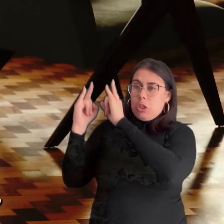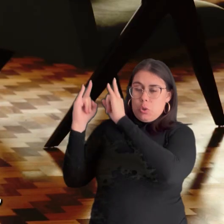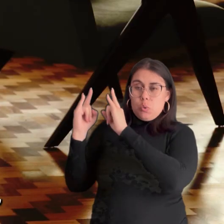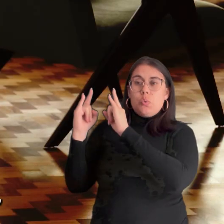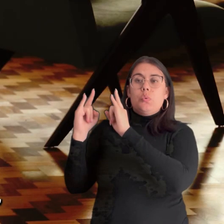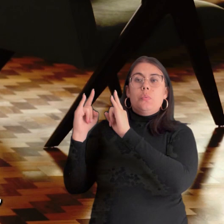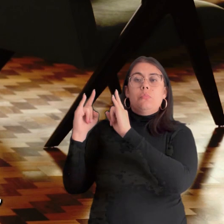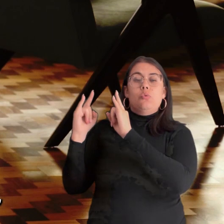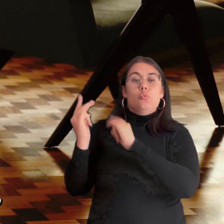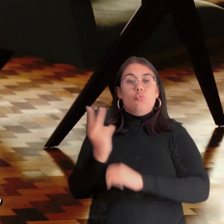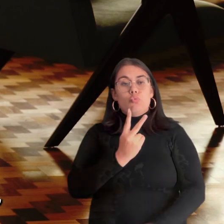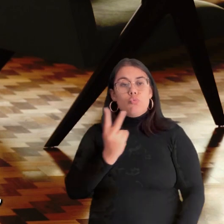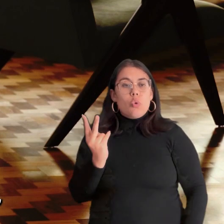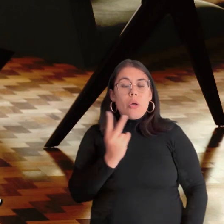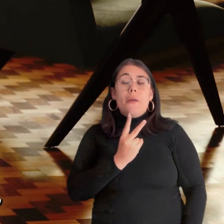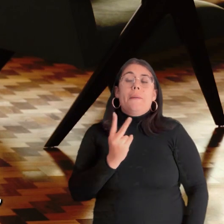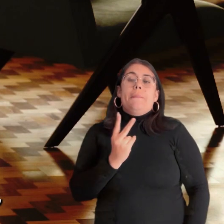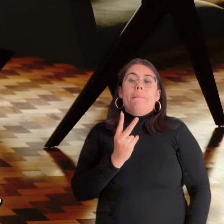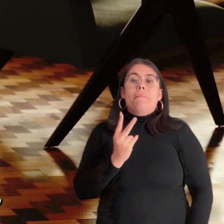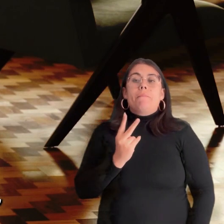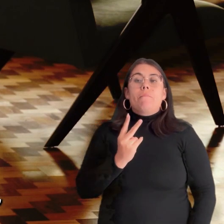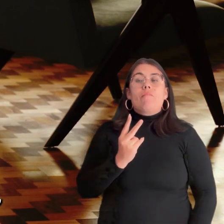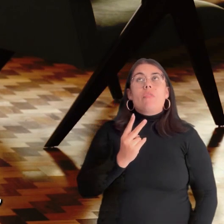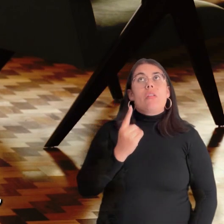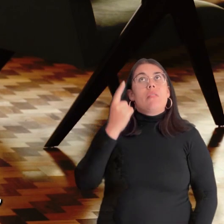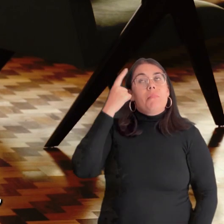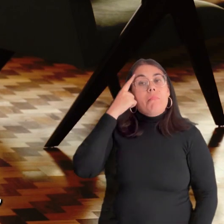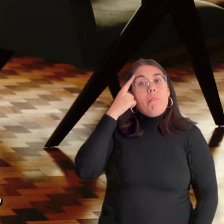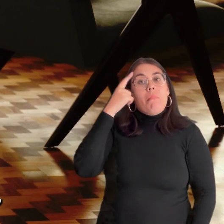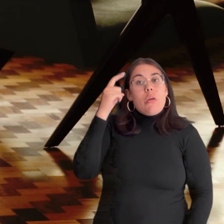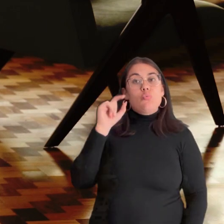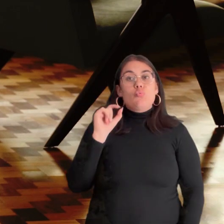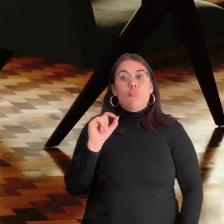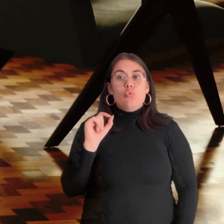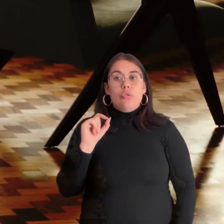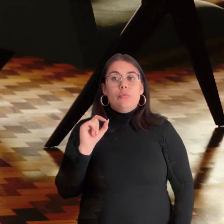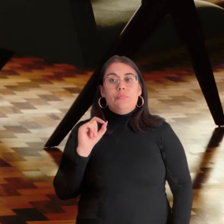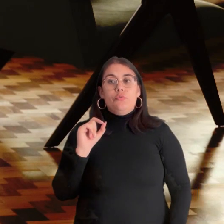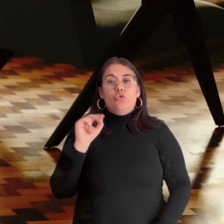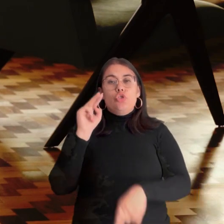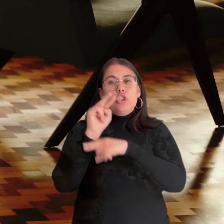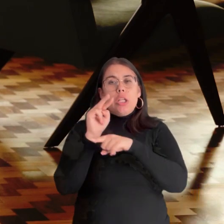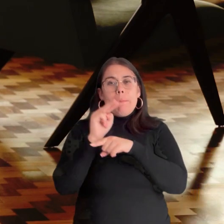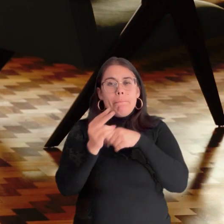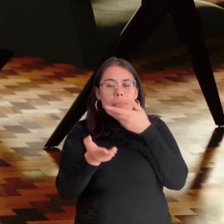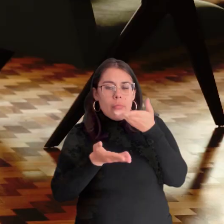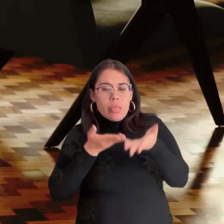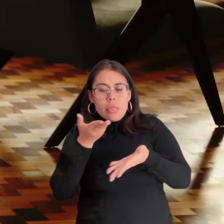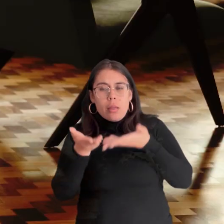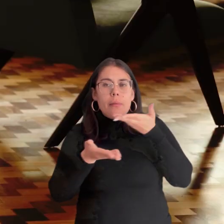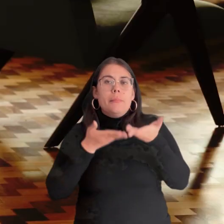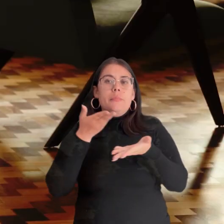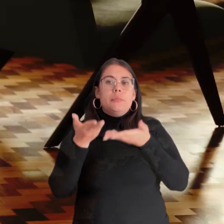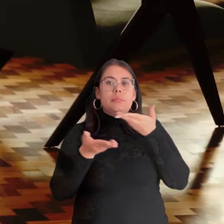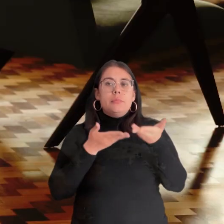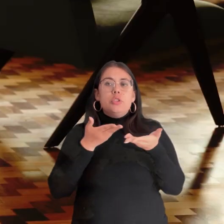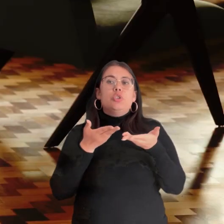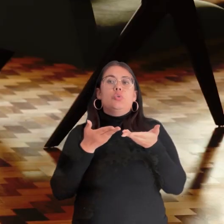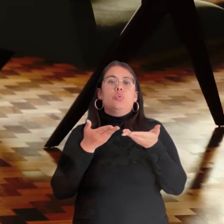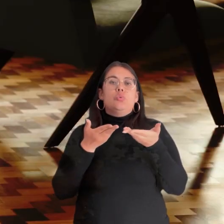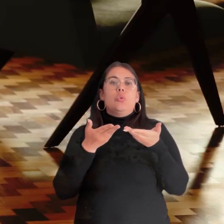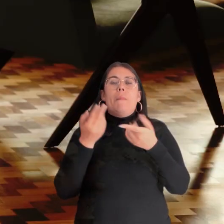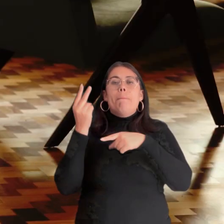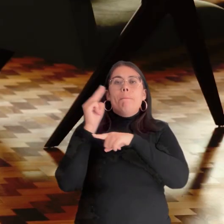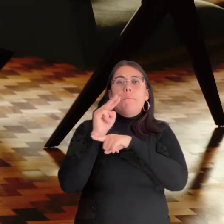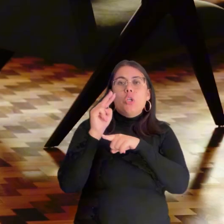questão do tratamento que hoje a gente chamaria de bioclimático, né, a questão da proteção da luz natural, entra a luz, mas não entra